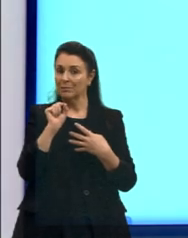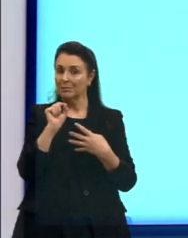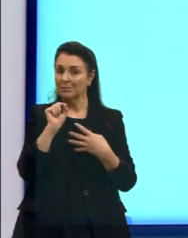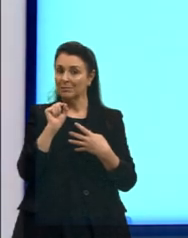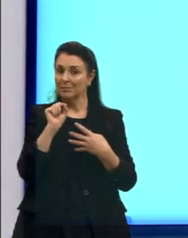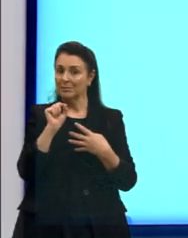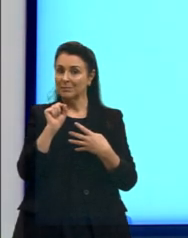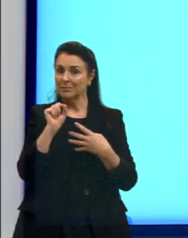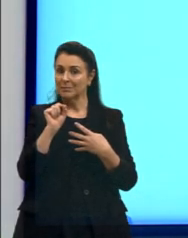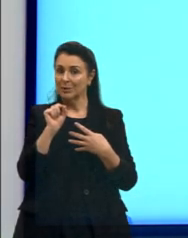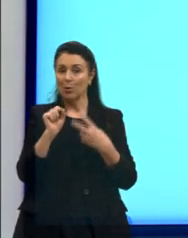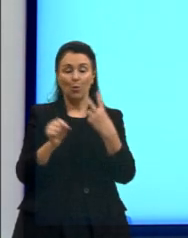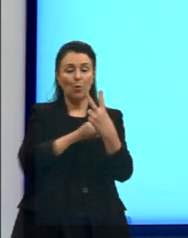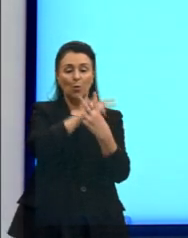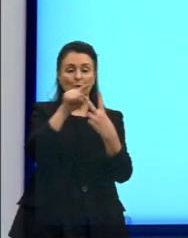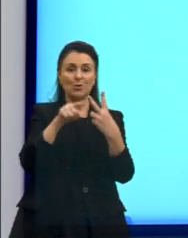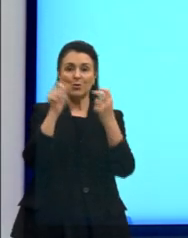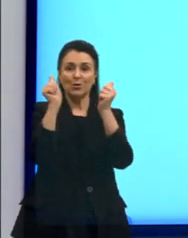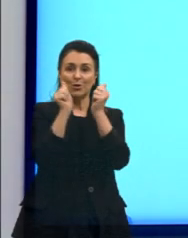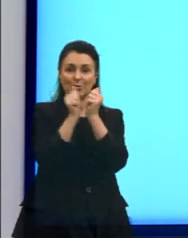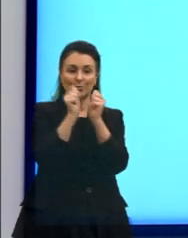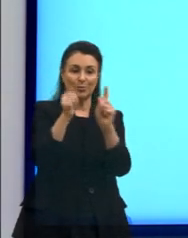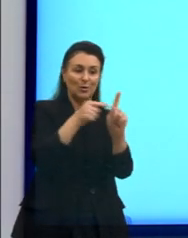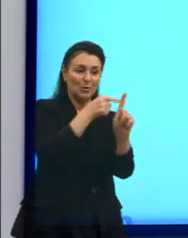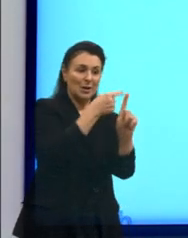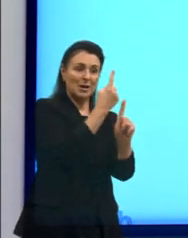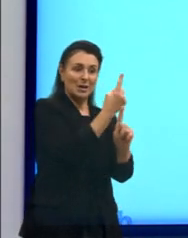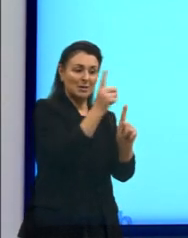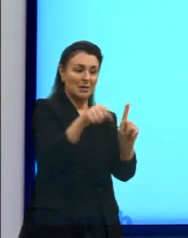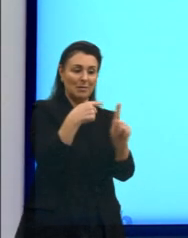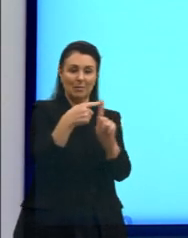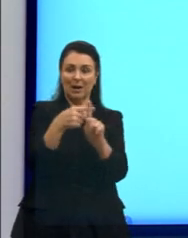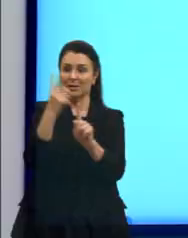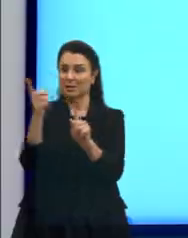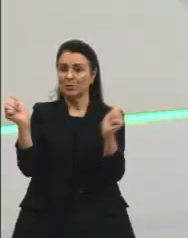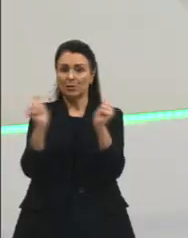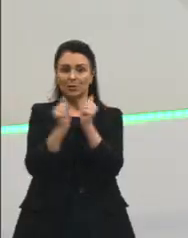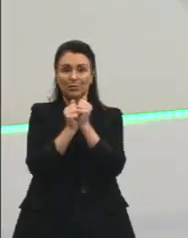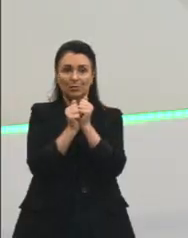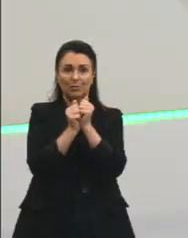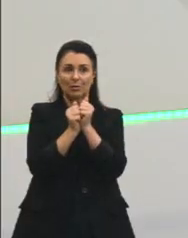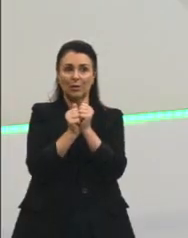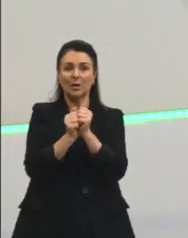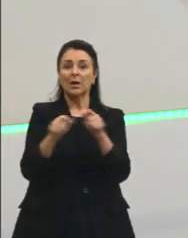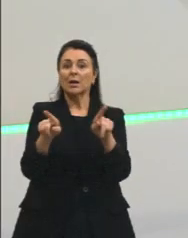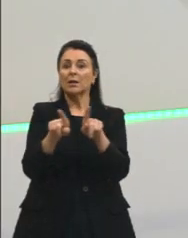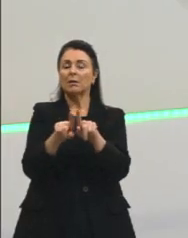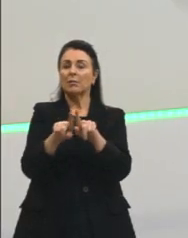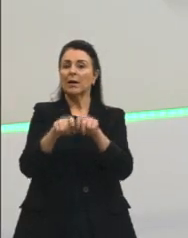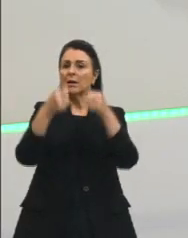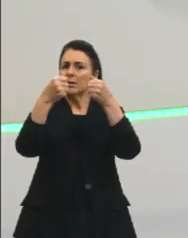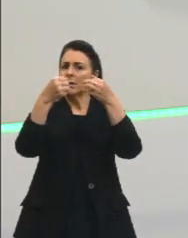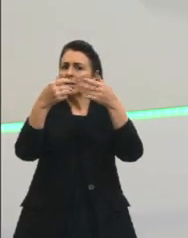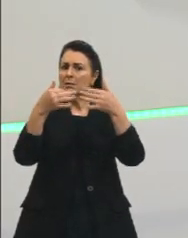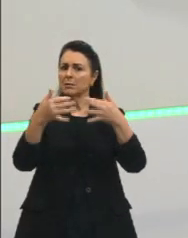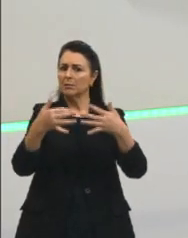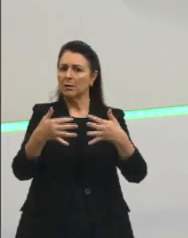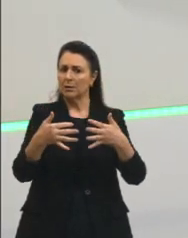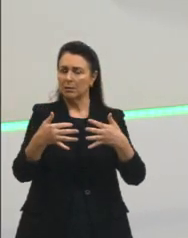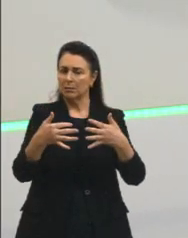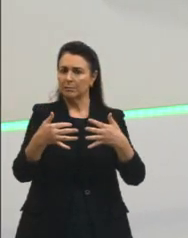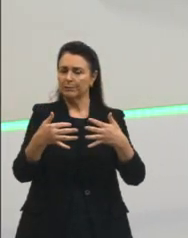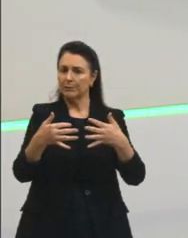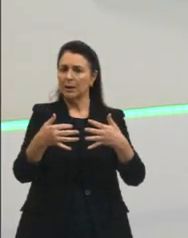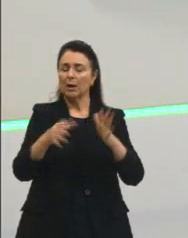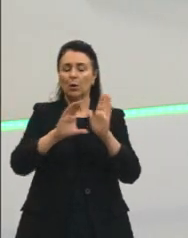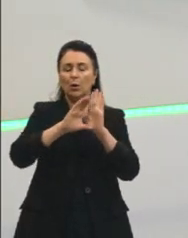significado mais esse significante oi e daí ele fala uma coisa que eu acho interessante cima